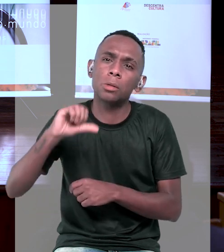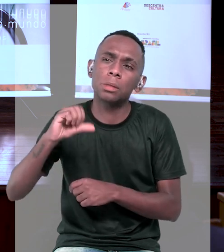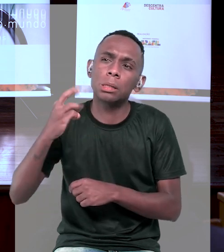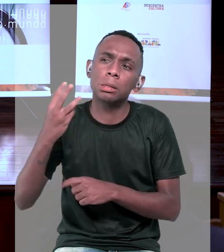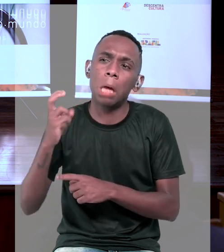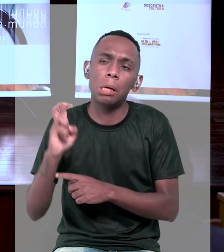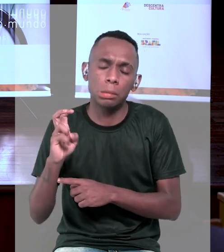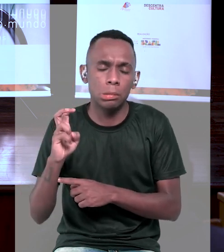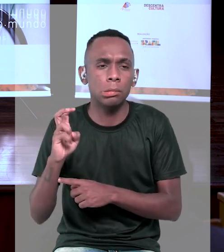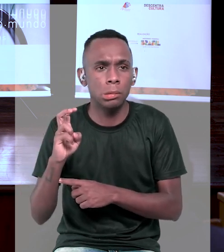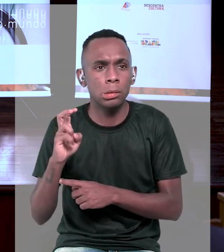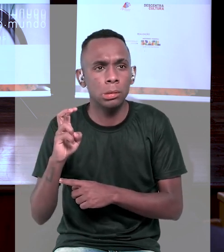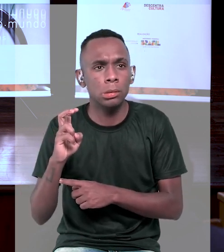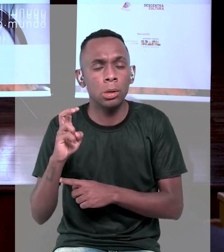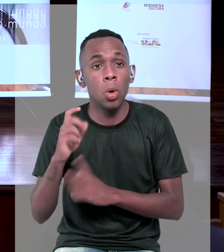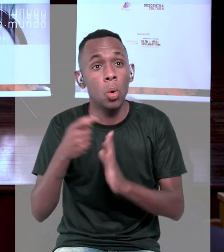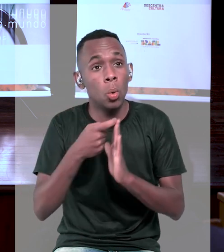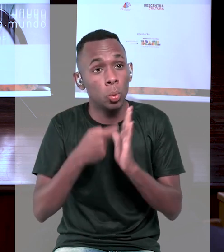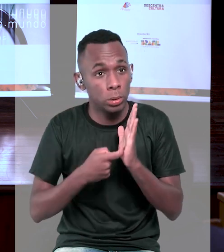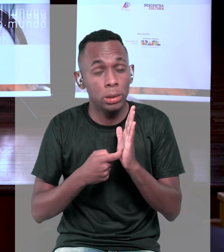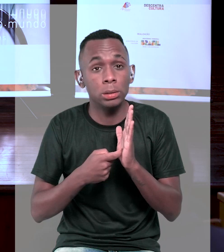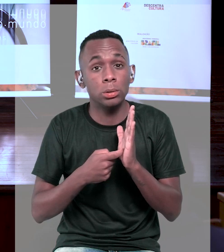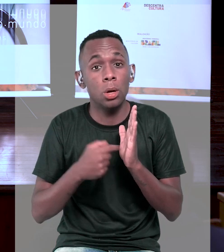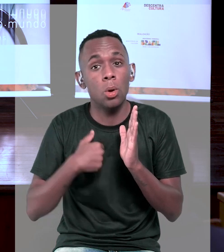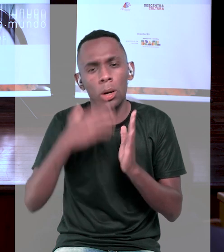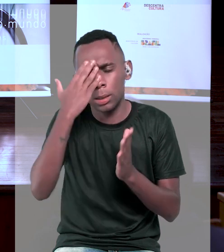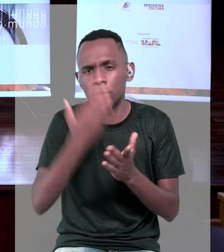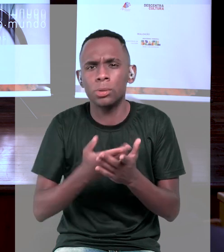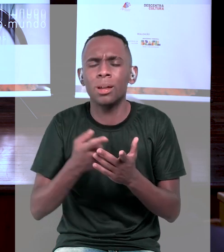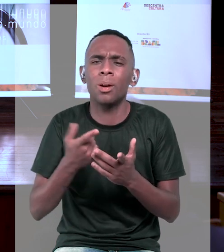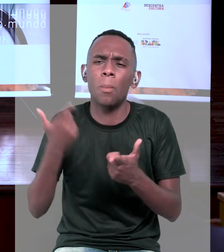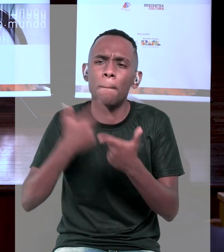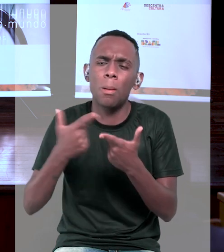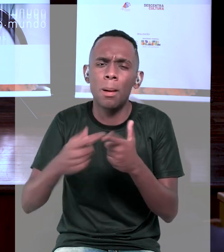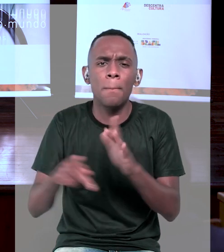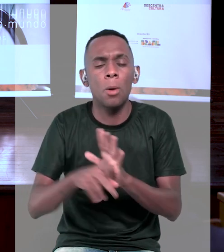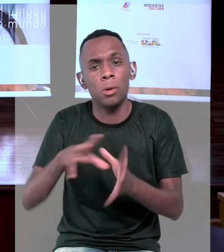1935. Um texto que eu acho que é a crise do espírito. São